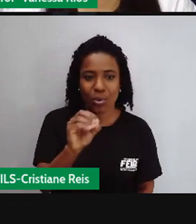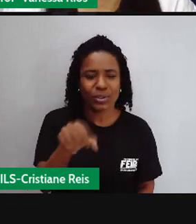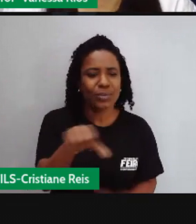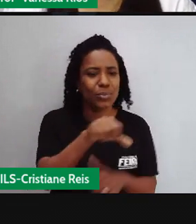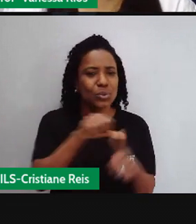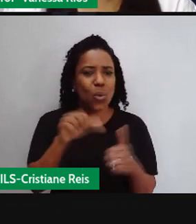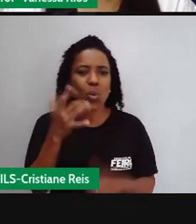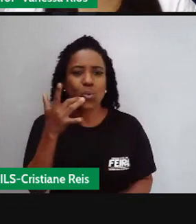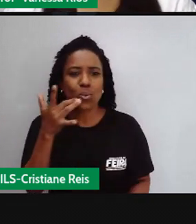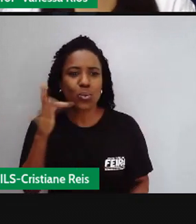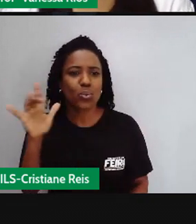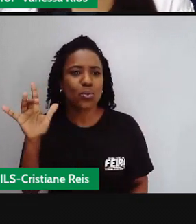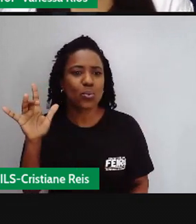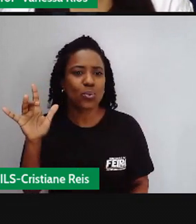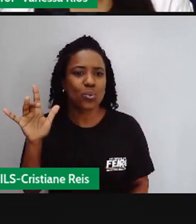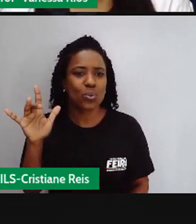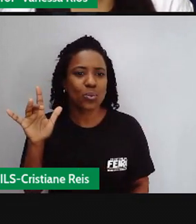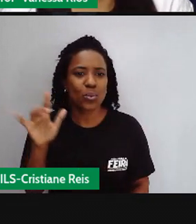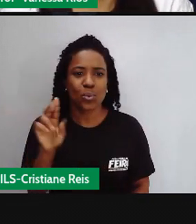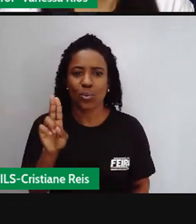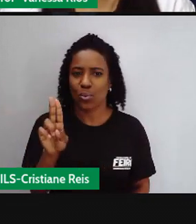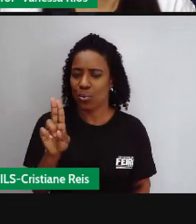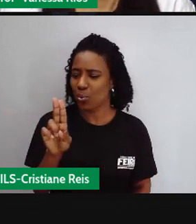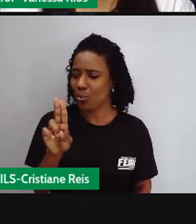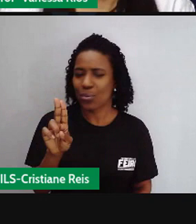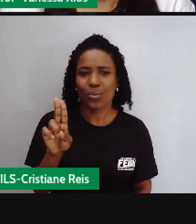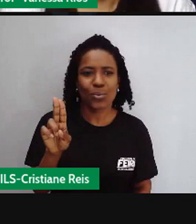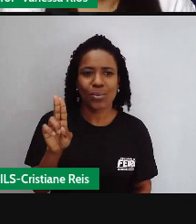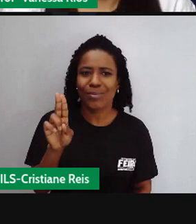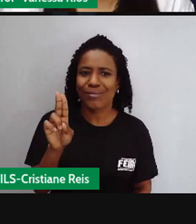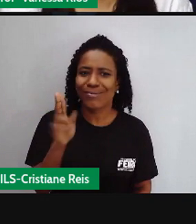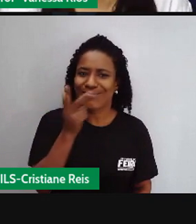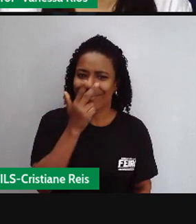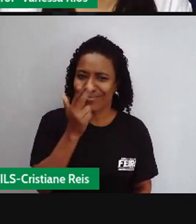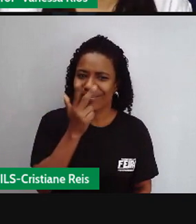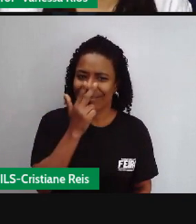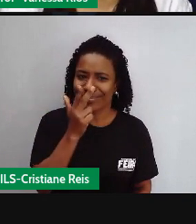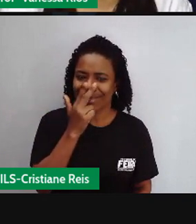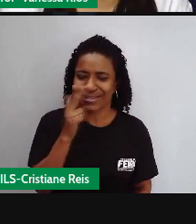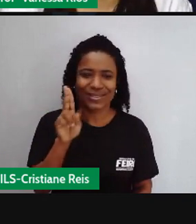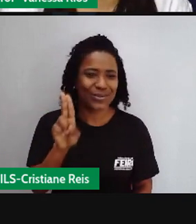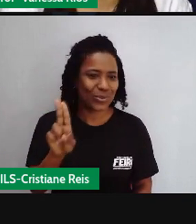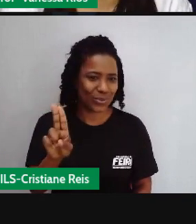quando a gente oraliza, quando a gente fala, o som do U.